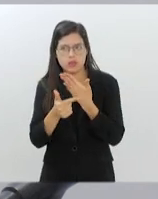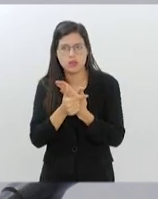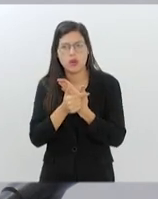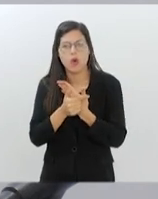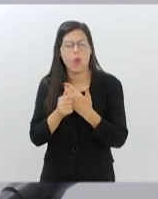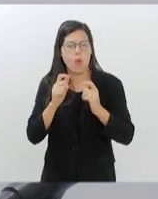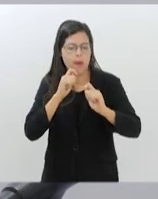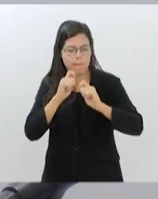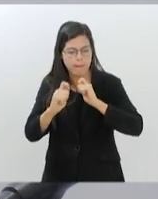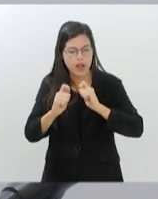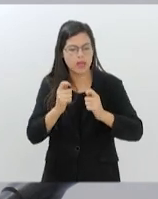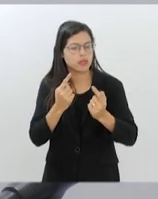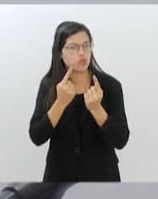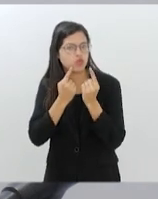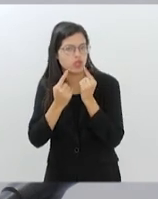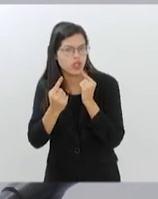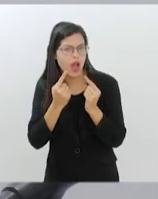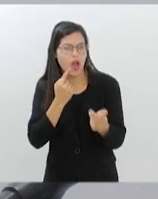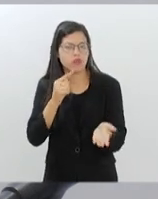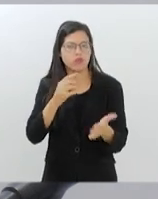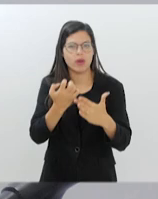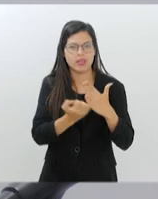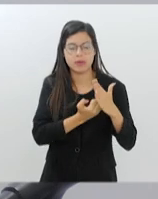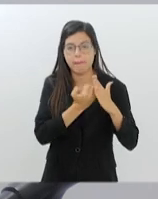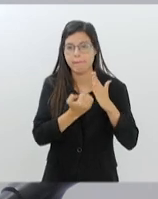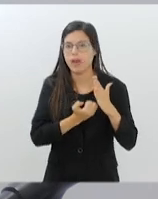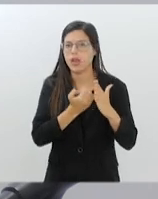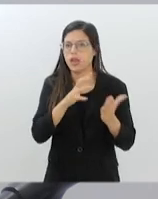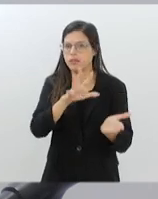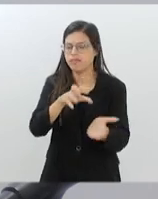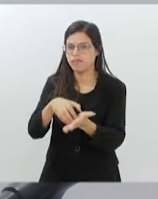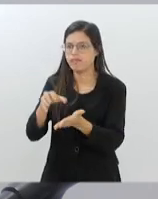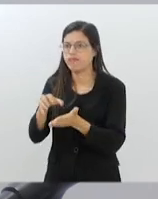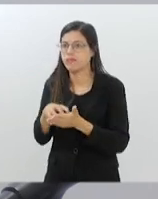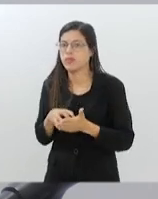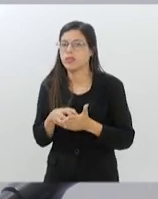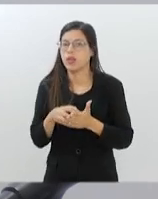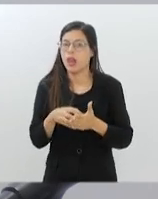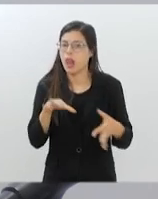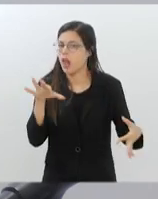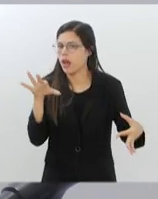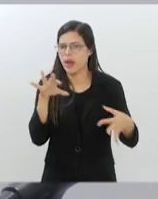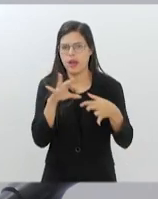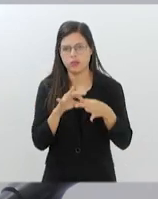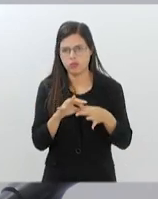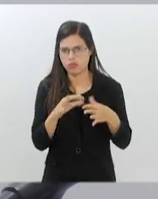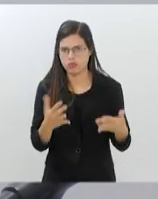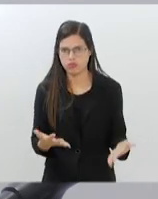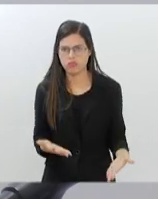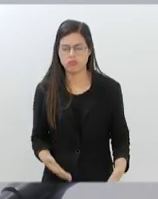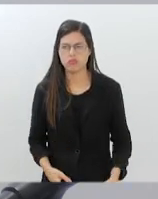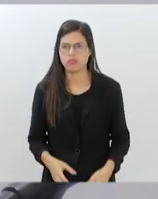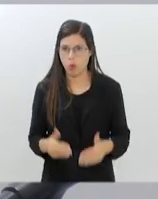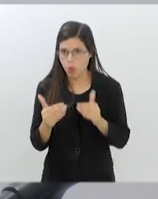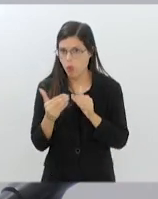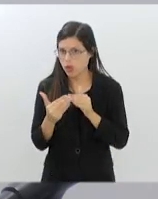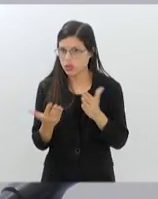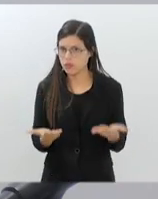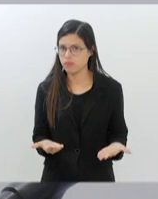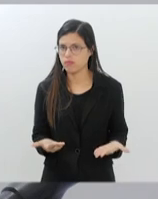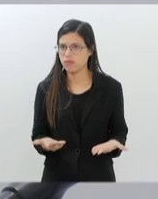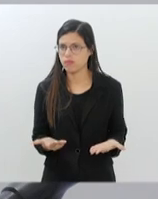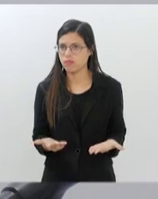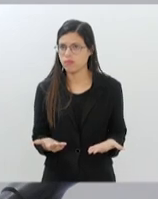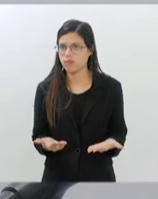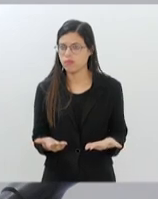diálogo com as agências e a publicidade do Governo do Estado estão intimamente ligados concorda